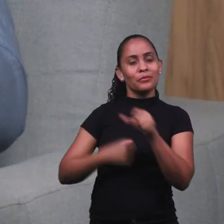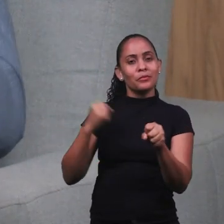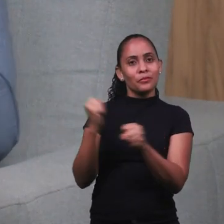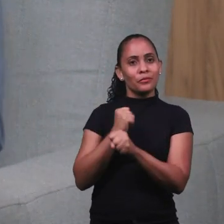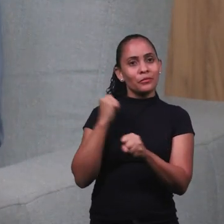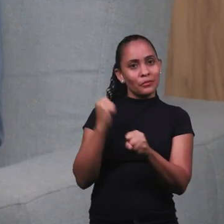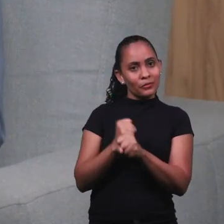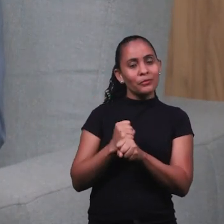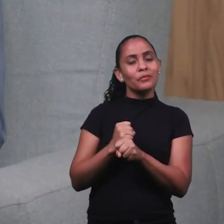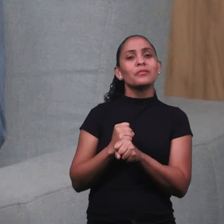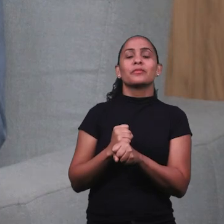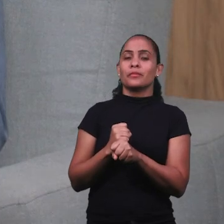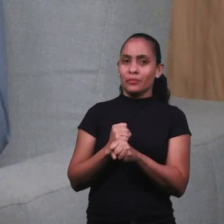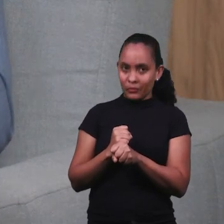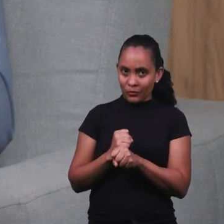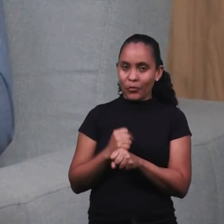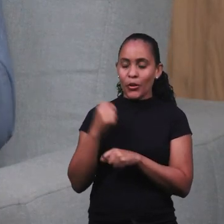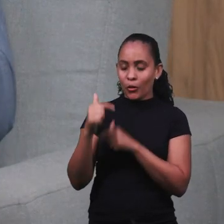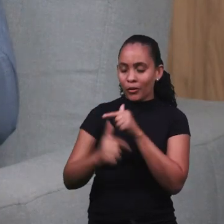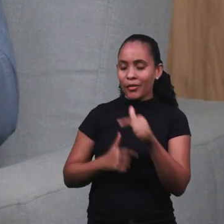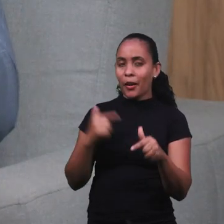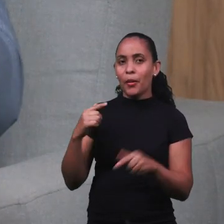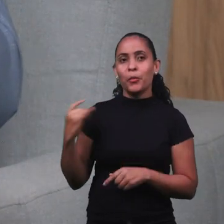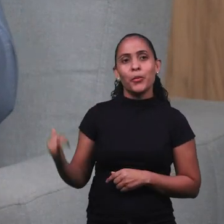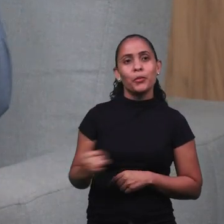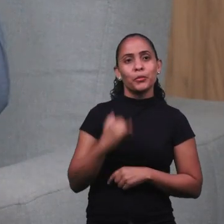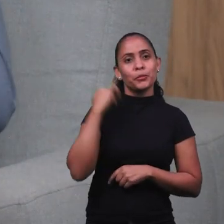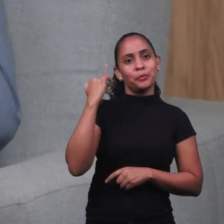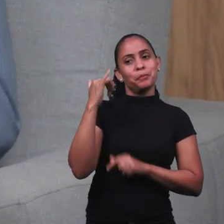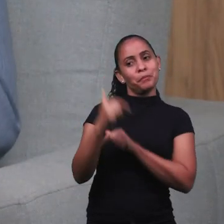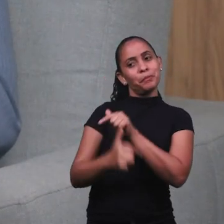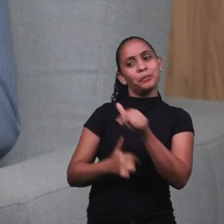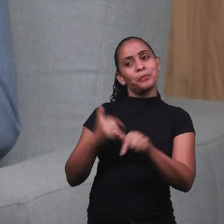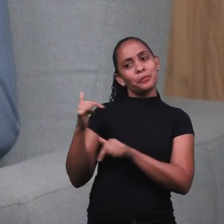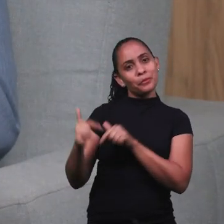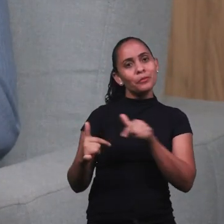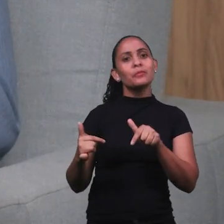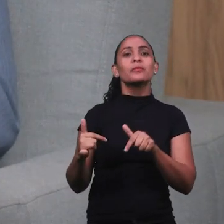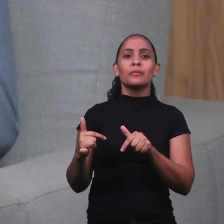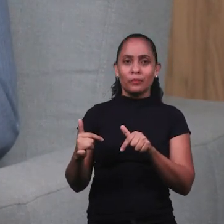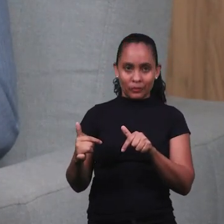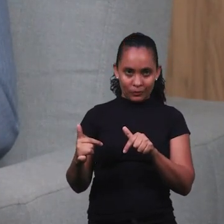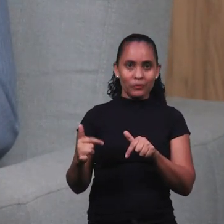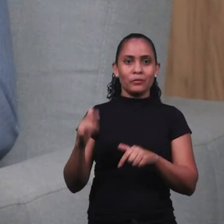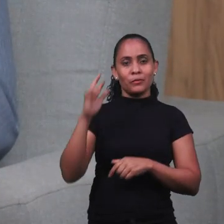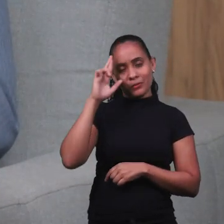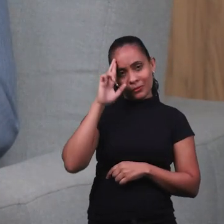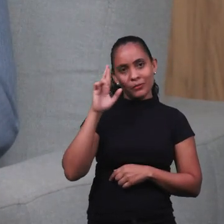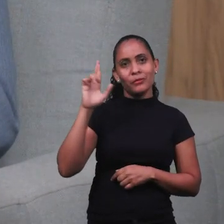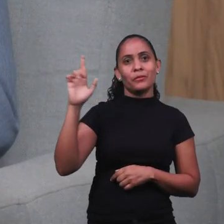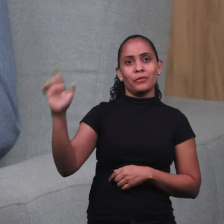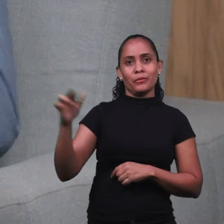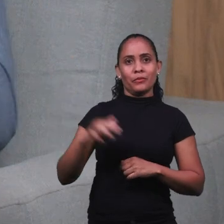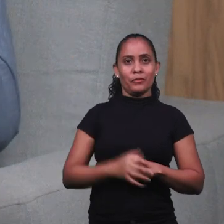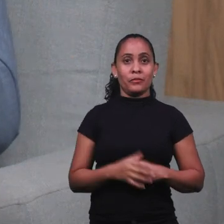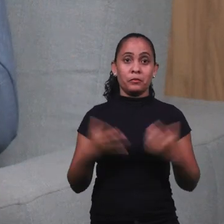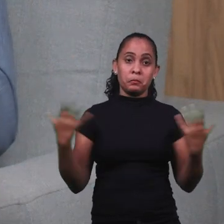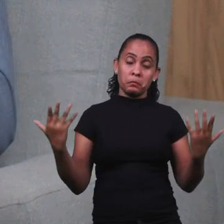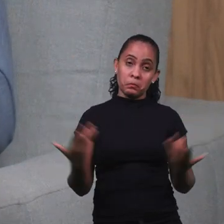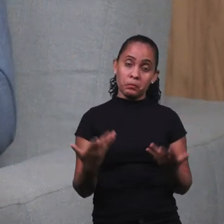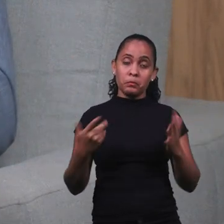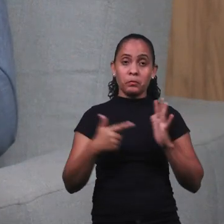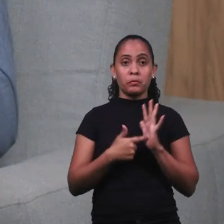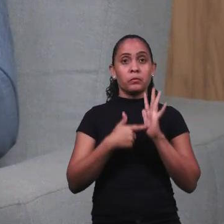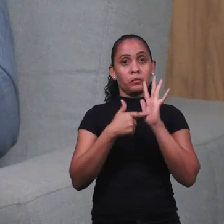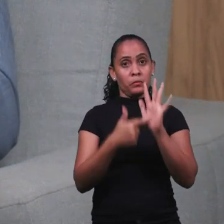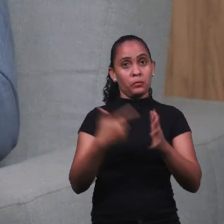sua instrumentalidade, como tem sido importante o seu trabalho nas mãos do Senhor. E este quadro é um quadro